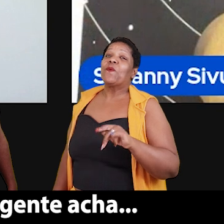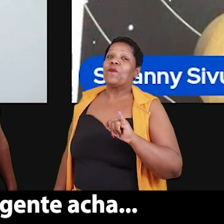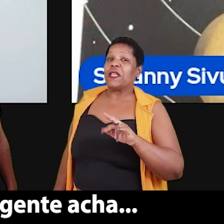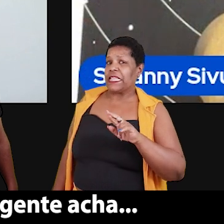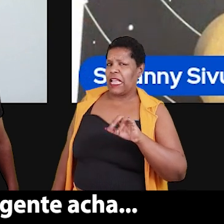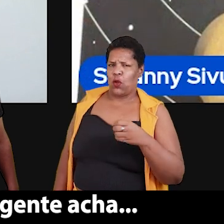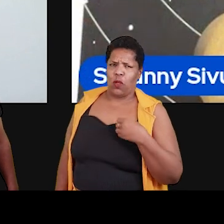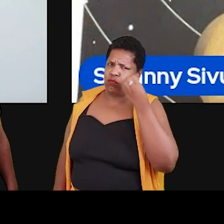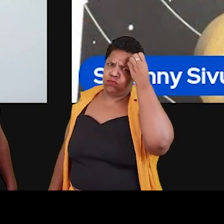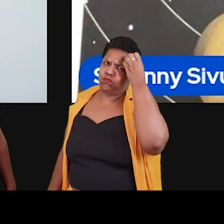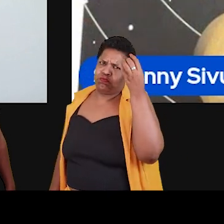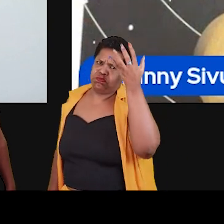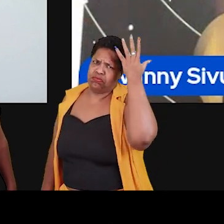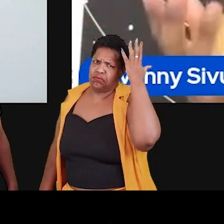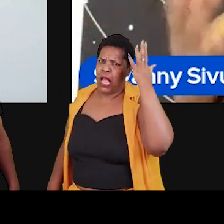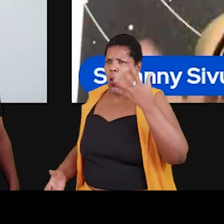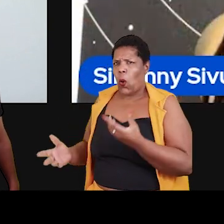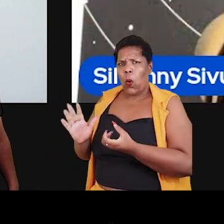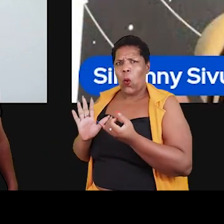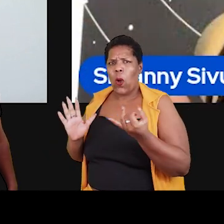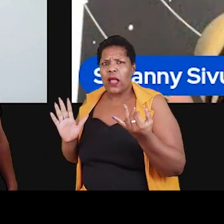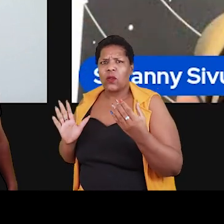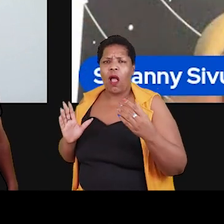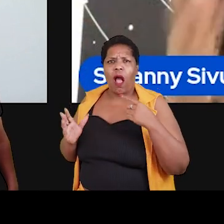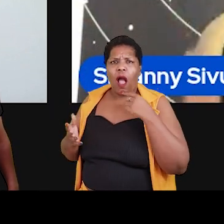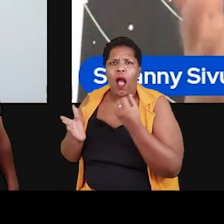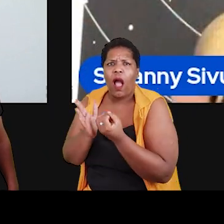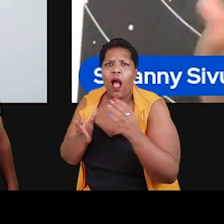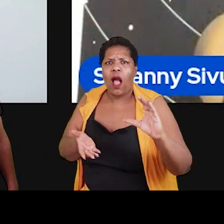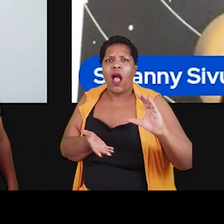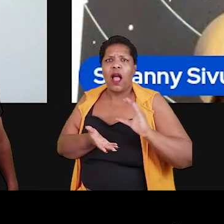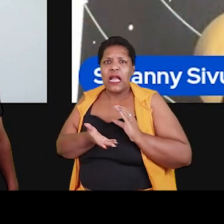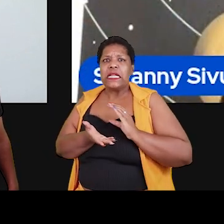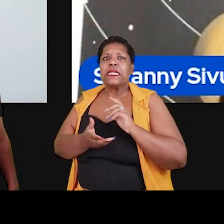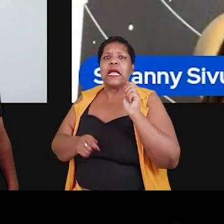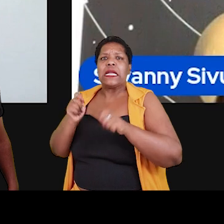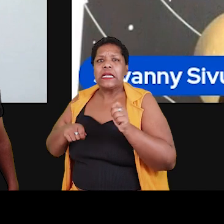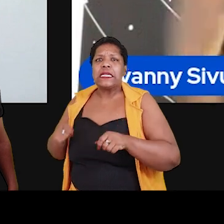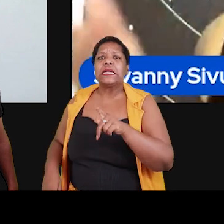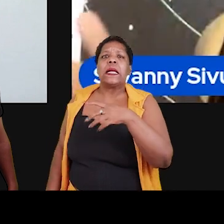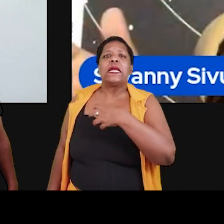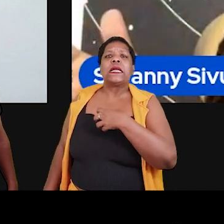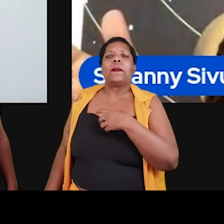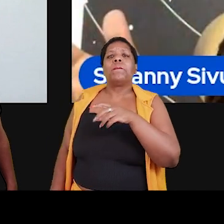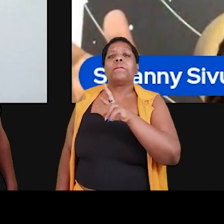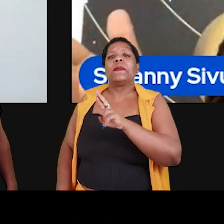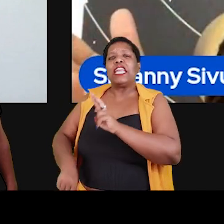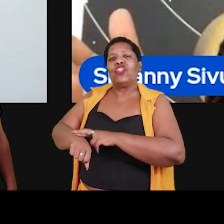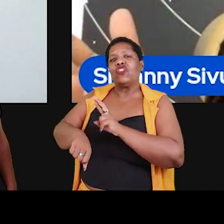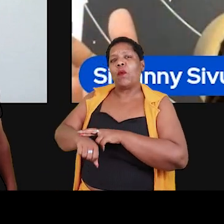eu não tinha noção do quanto rico é o ritmo piseiro e o que todas as suas